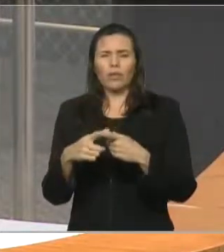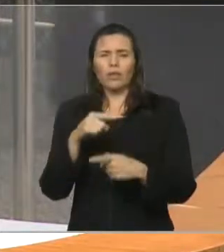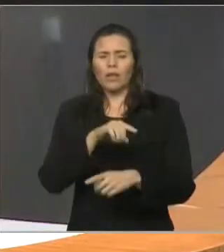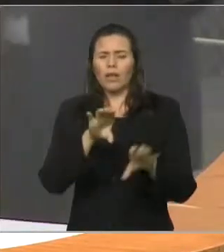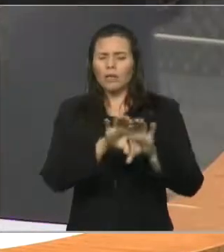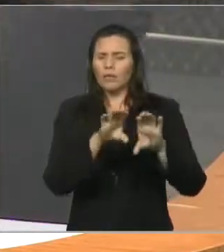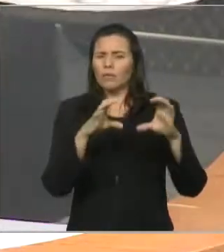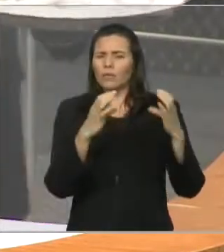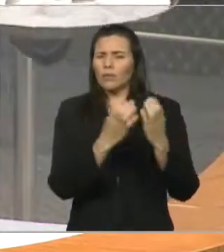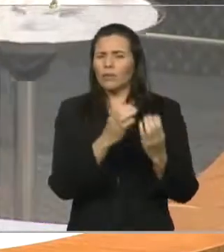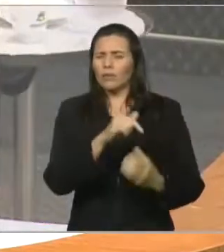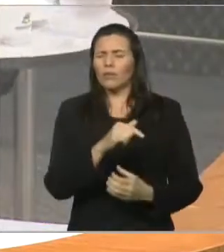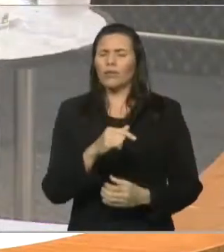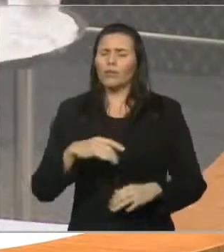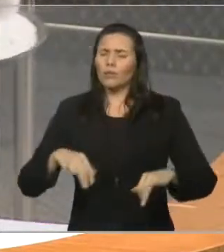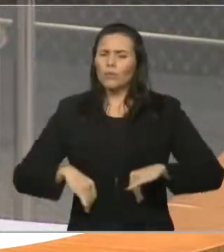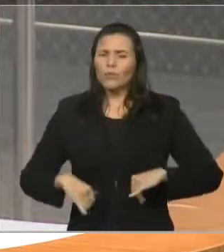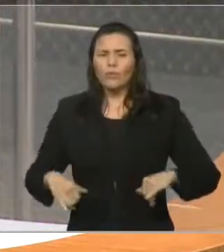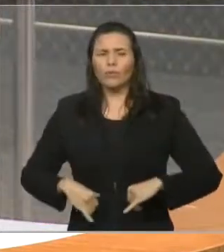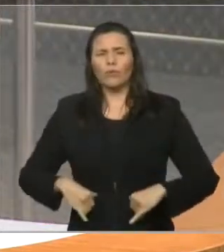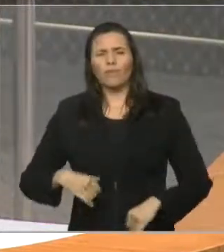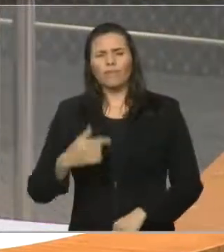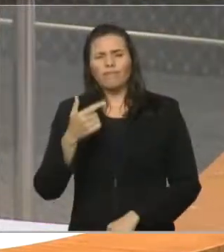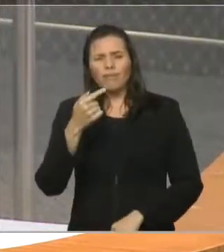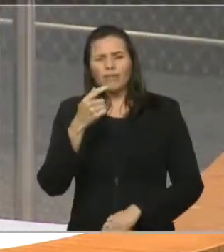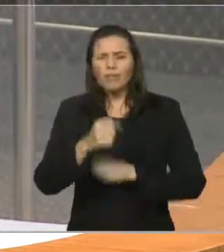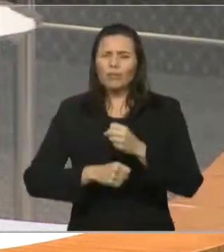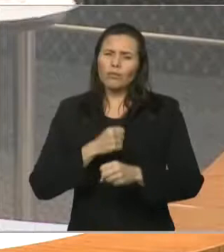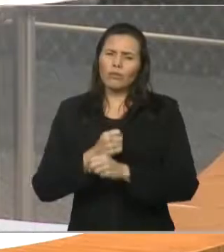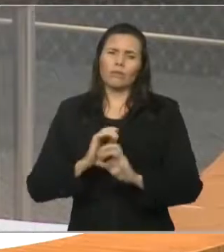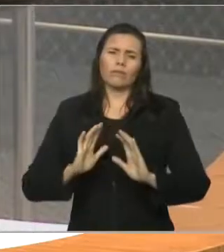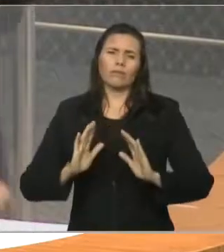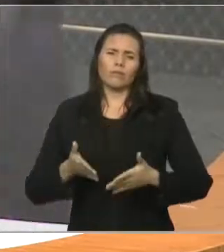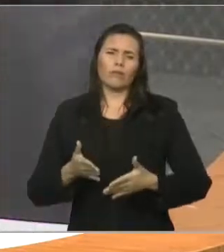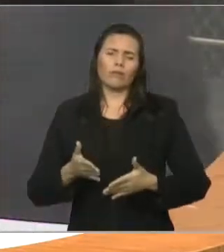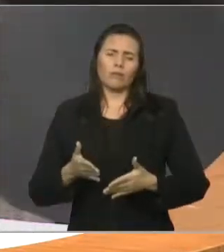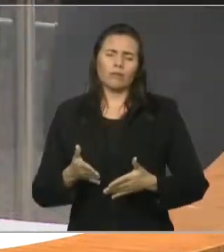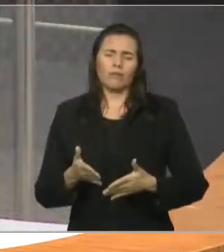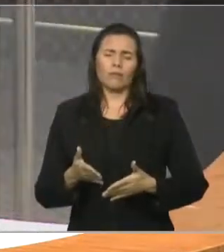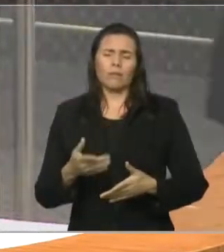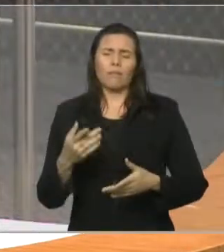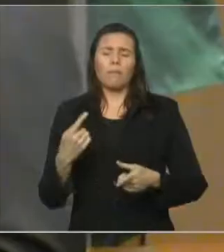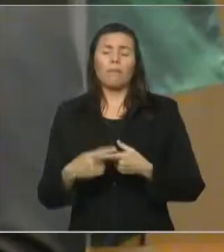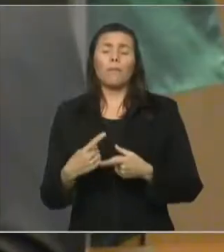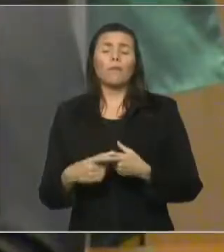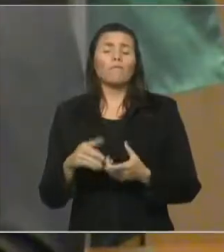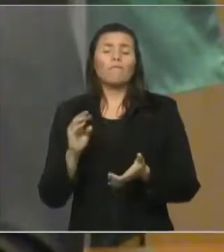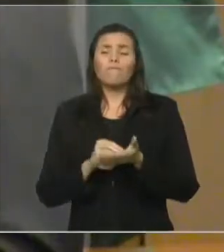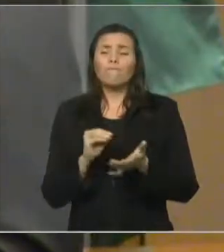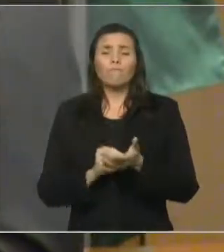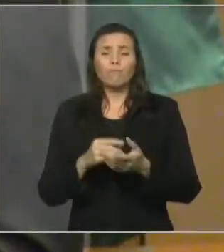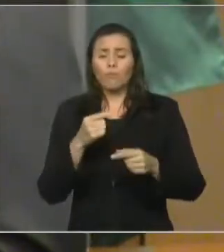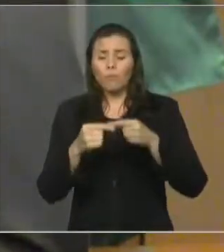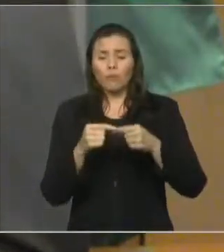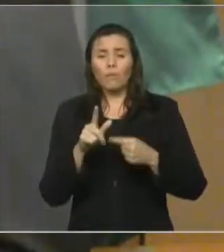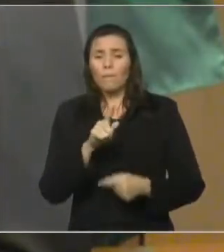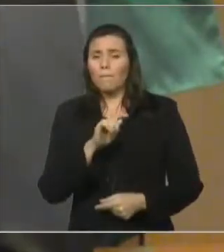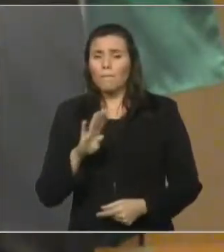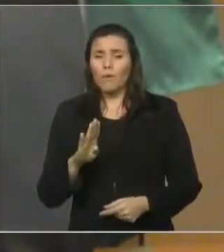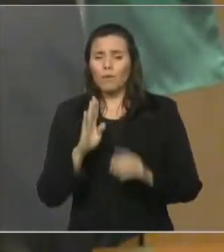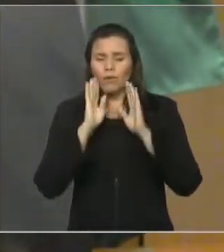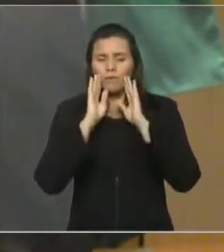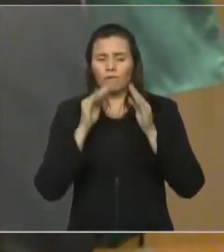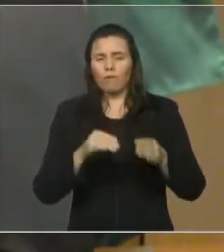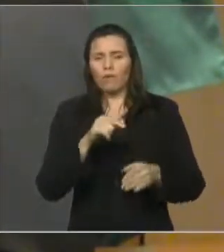comunidade sofre pela falta de políticas públicas, e, em especial, a falta